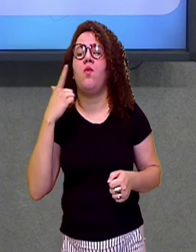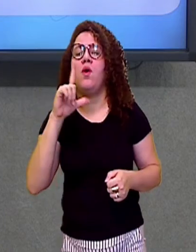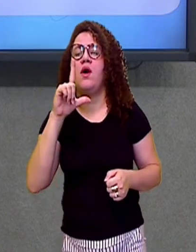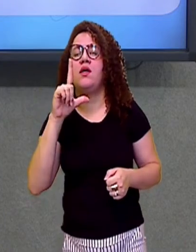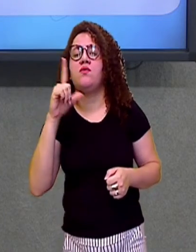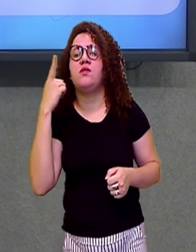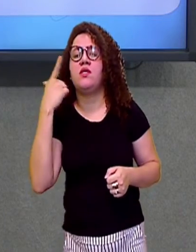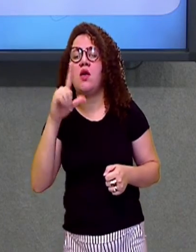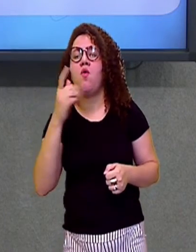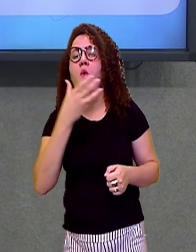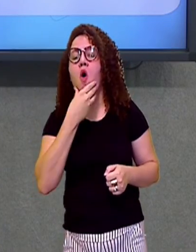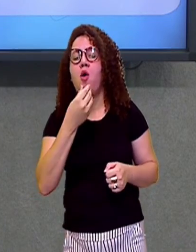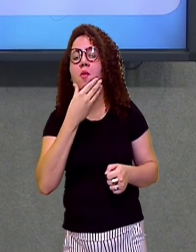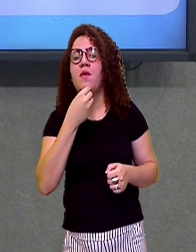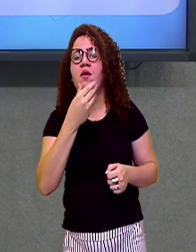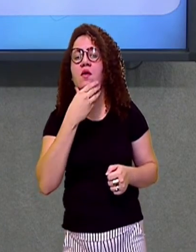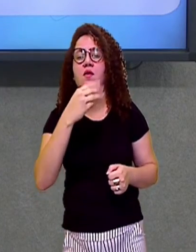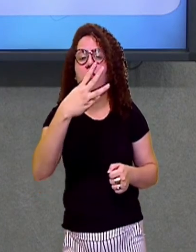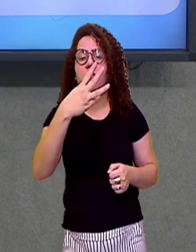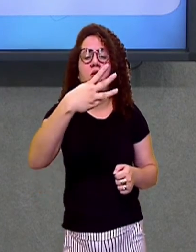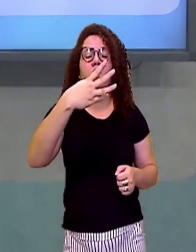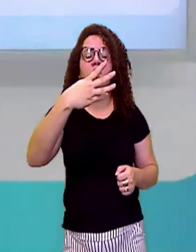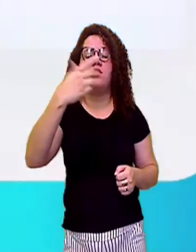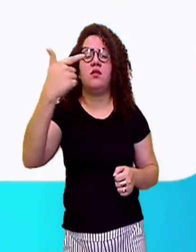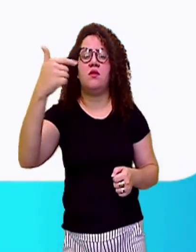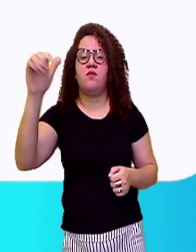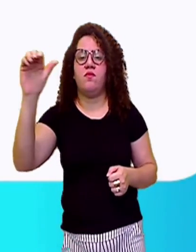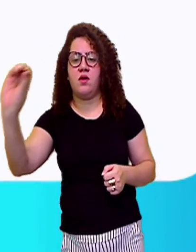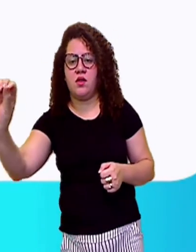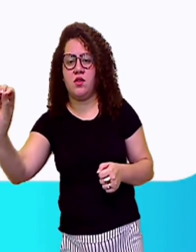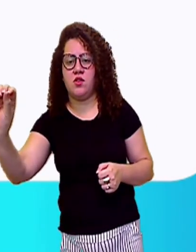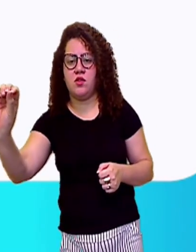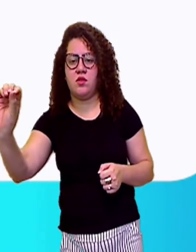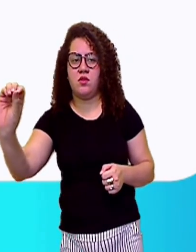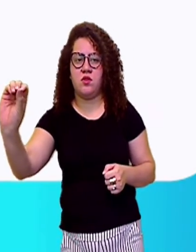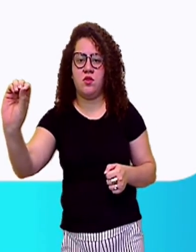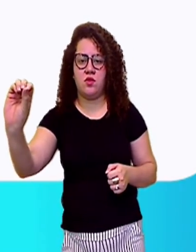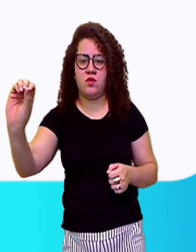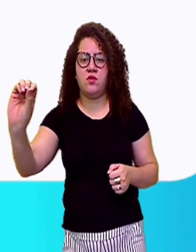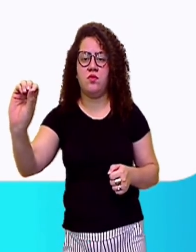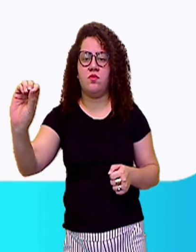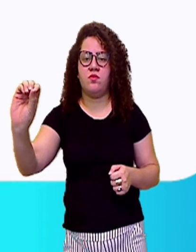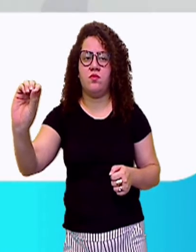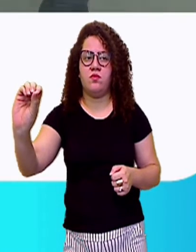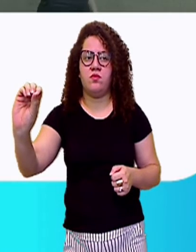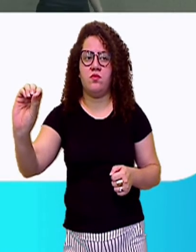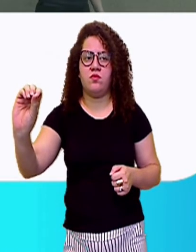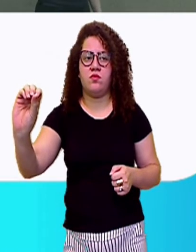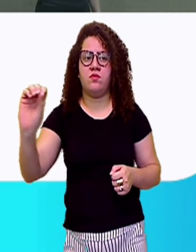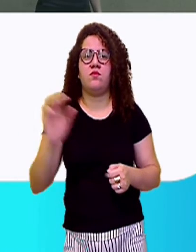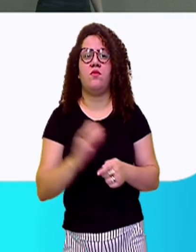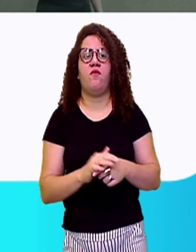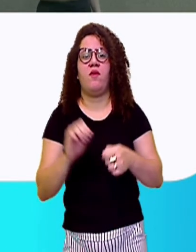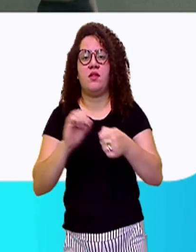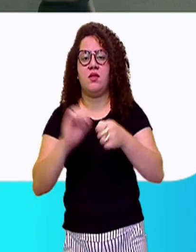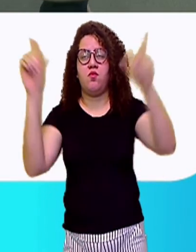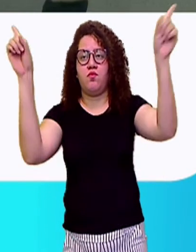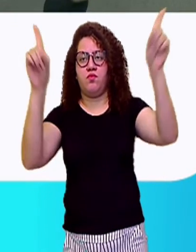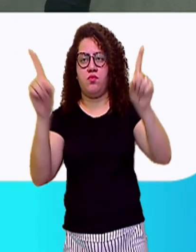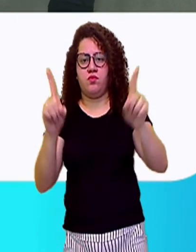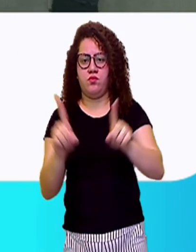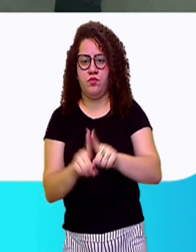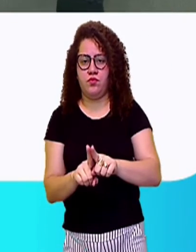de mesada? 420. Então, resolvendo em forma de fração, tá? De fração, não, desculpa, de